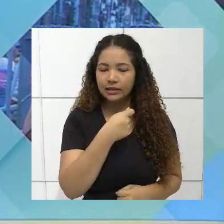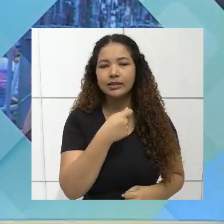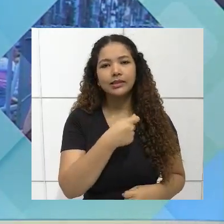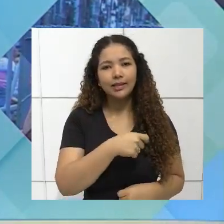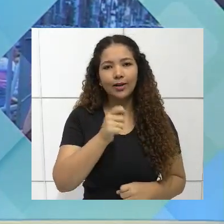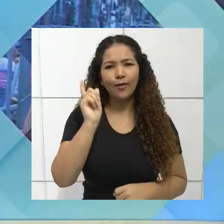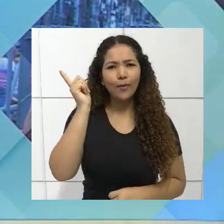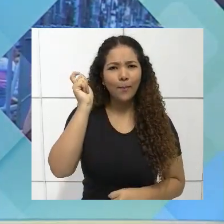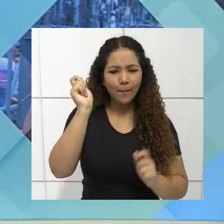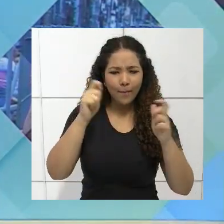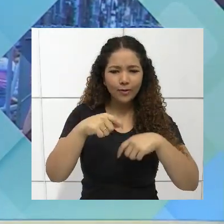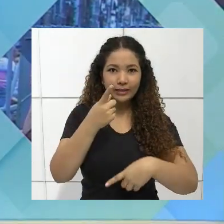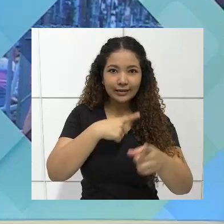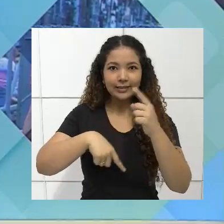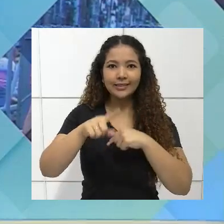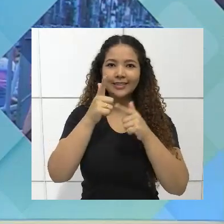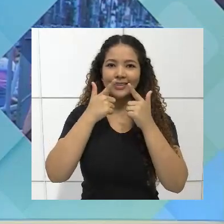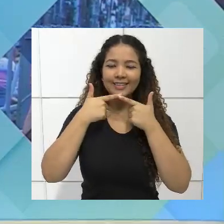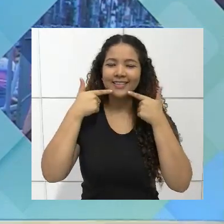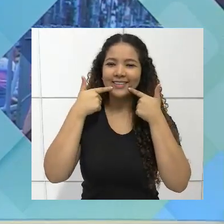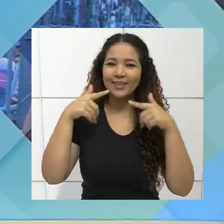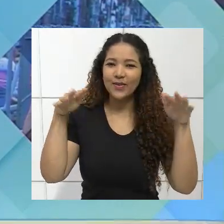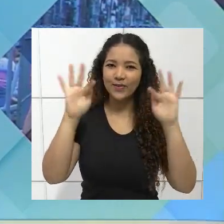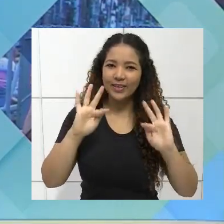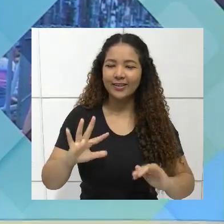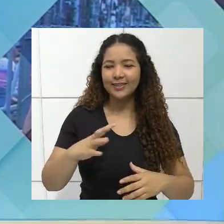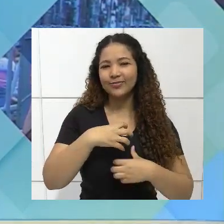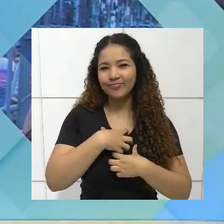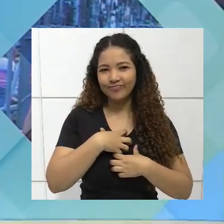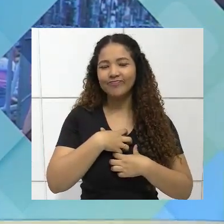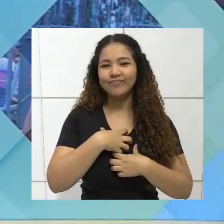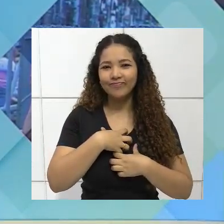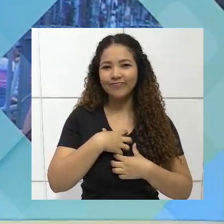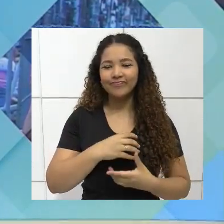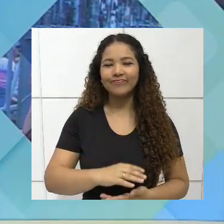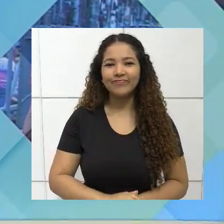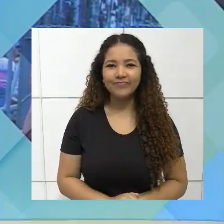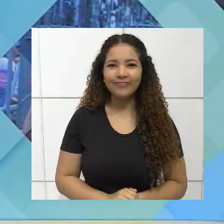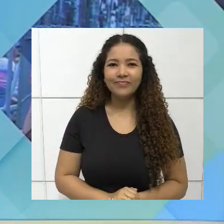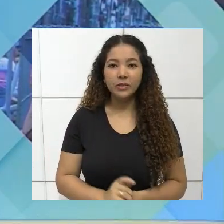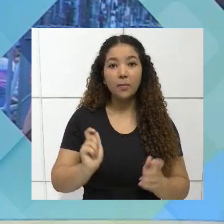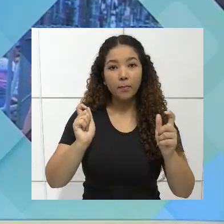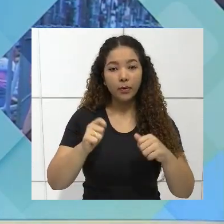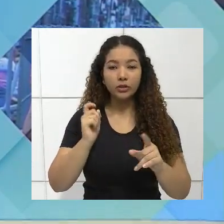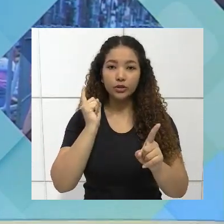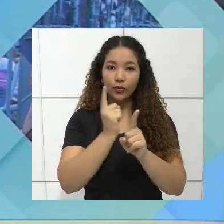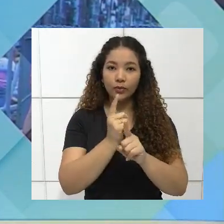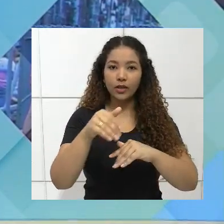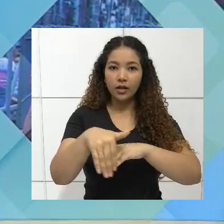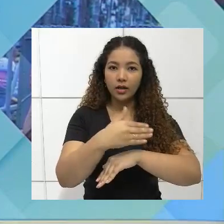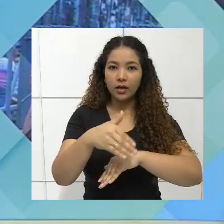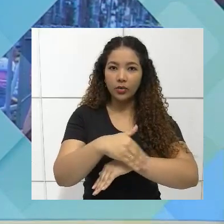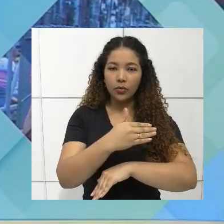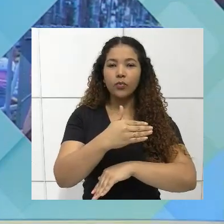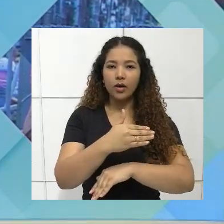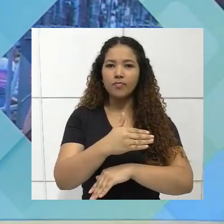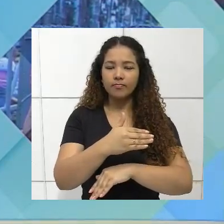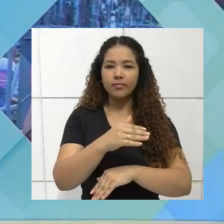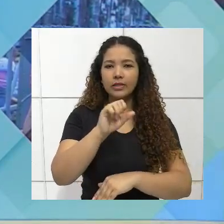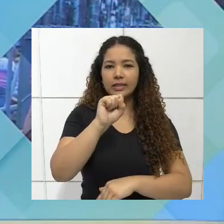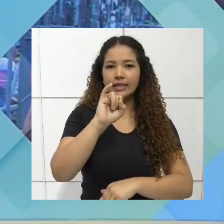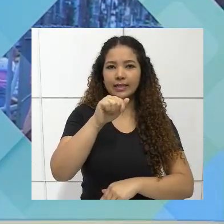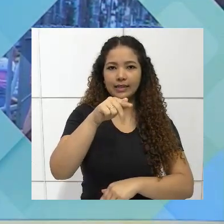com certeza, bem para cima. Consultório odontológico Dr. Alfredo Barros e Dra. Amaila Dias, Rua Siqueira Mendes, próximo aos Correios.